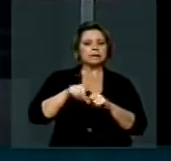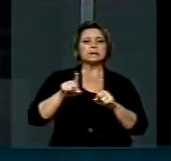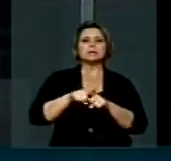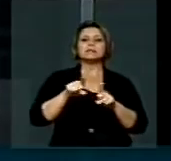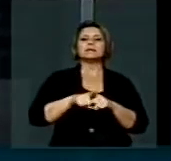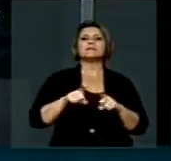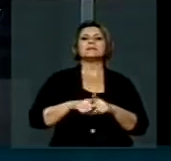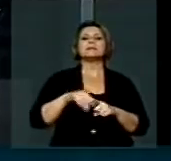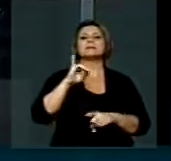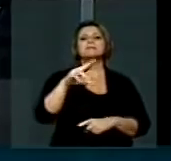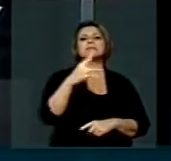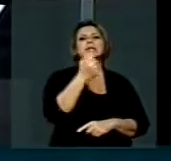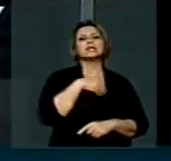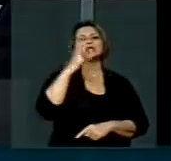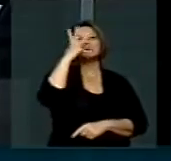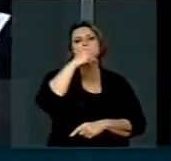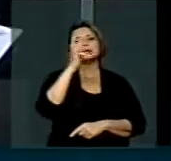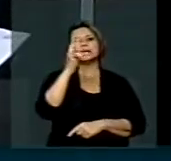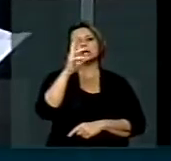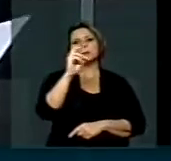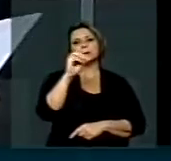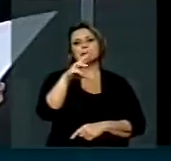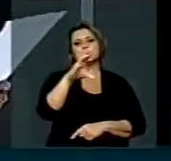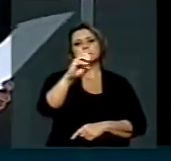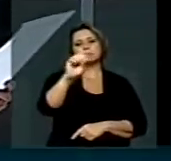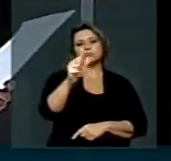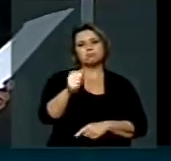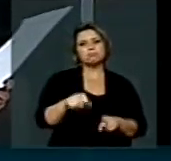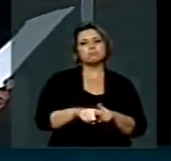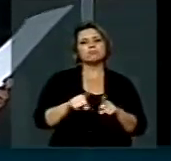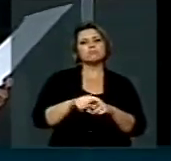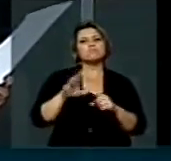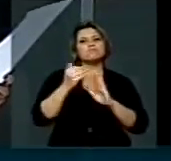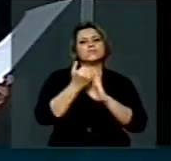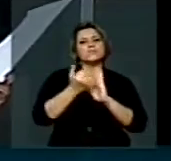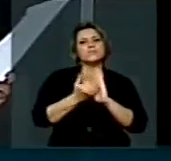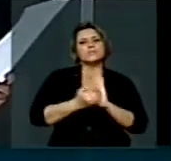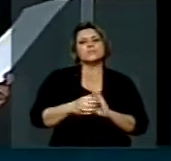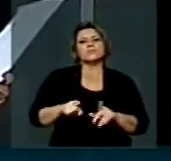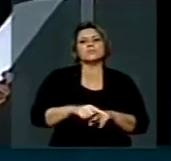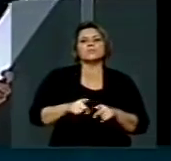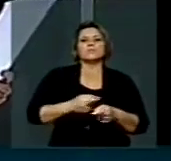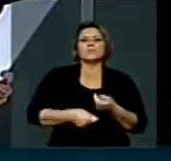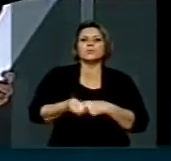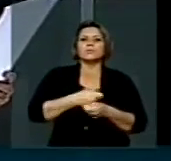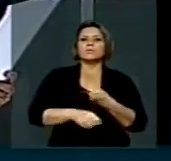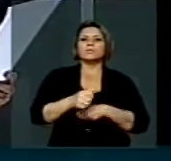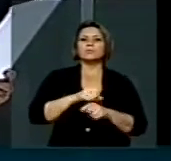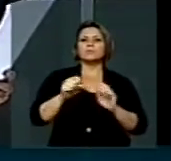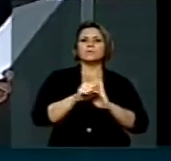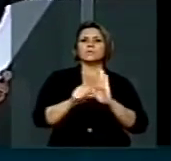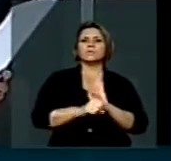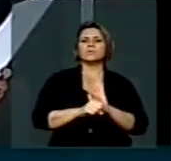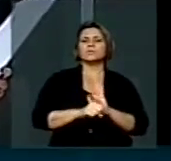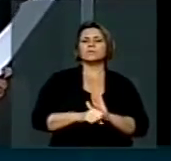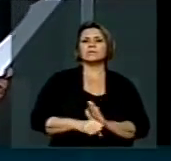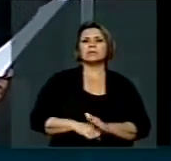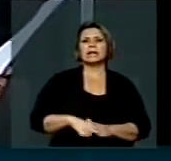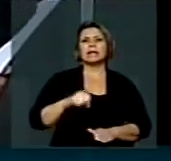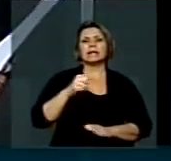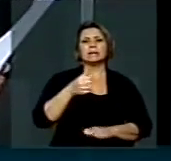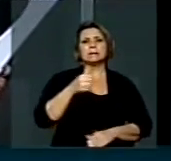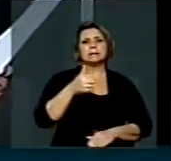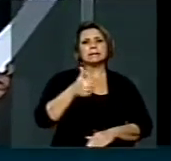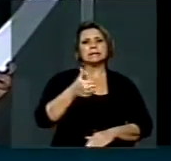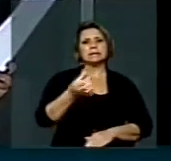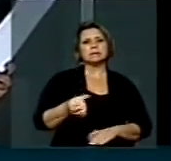conhecida como Ilha Formosa, nome conferido pelos portugueses que ali estabeleceram o entreposto comercial no século XVI. Por